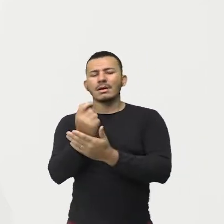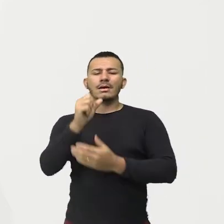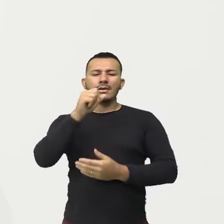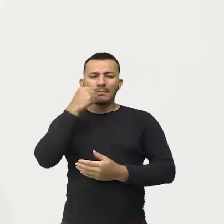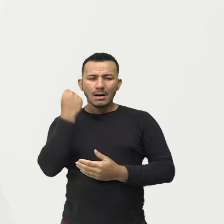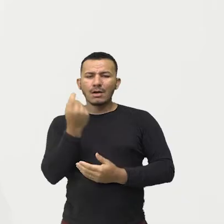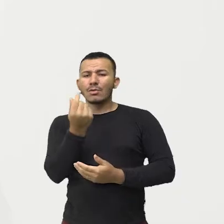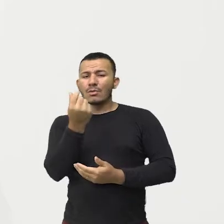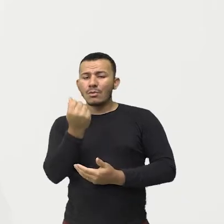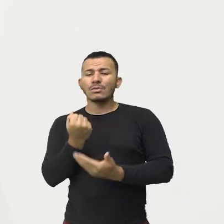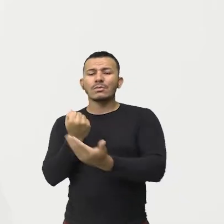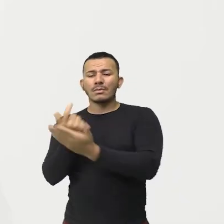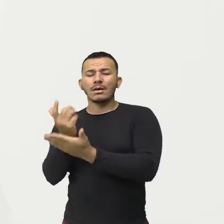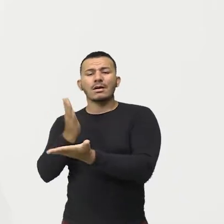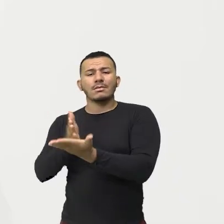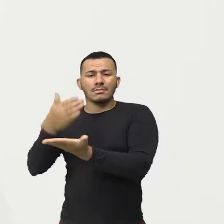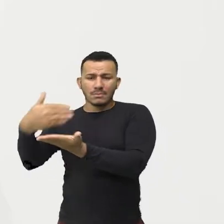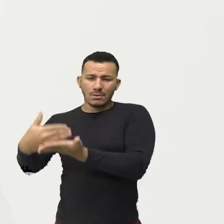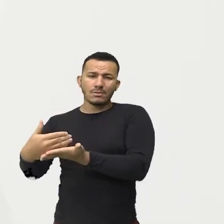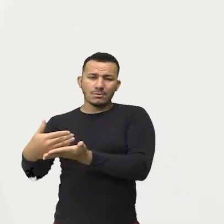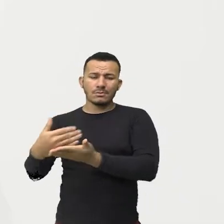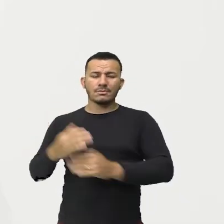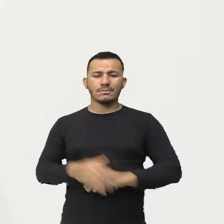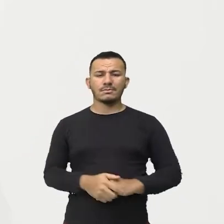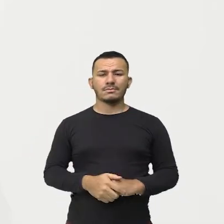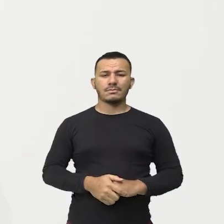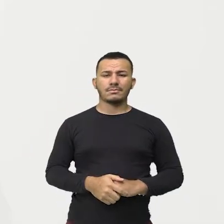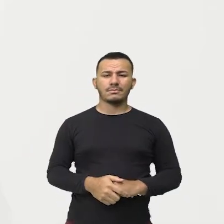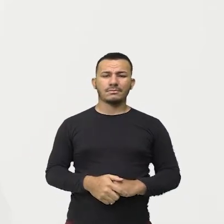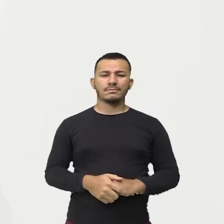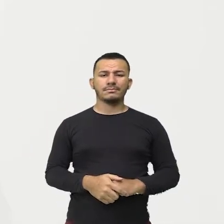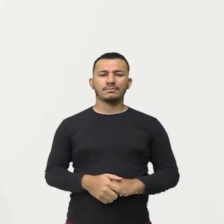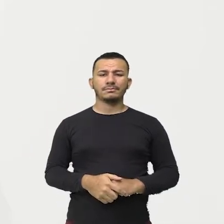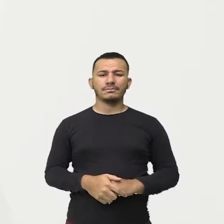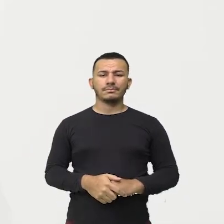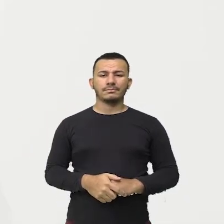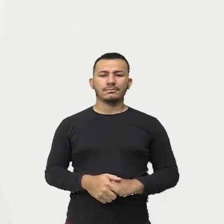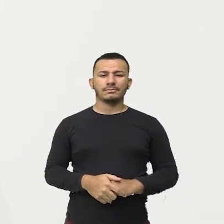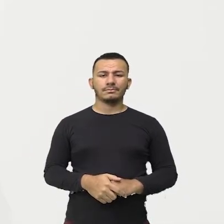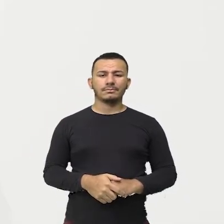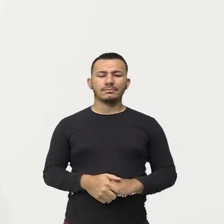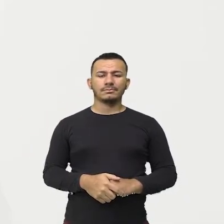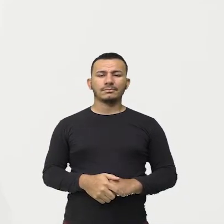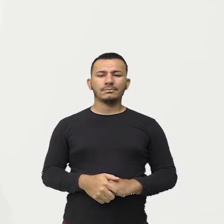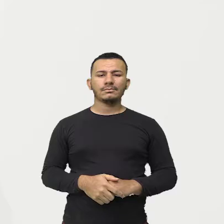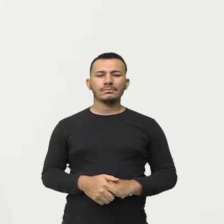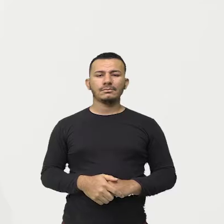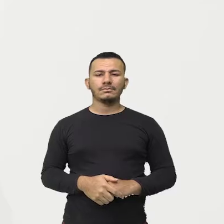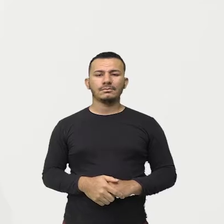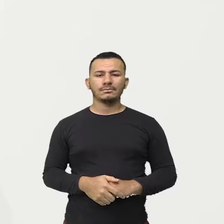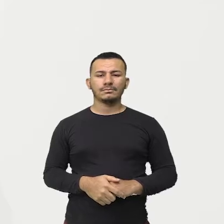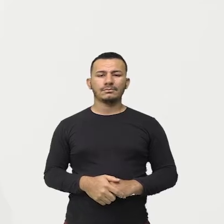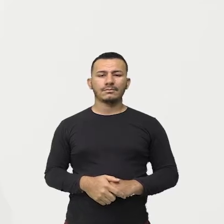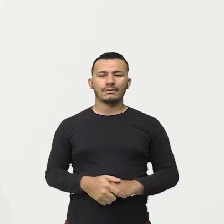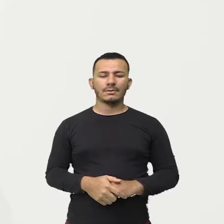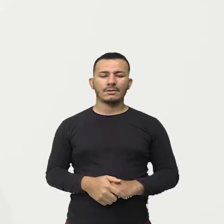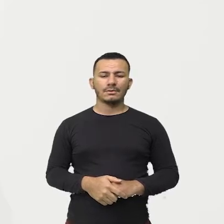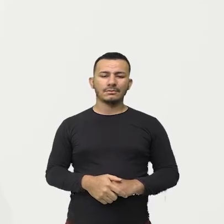algumas quantidades de pães e algumas quantidades de bolos. Beleza?